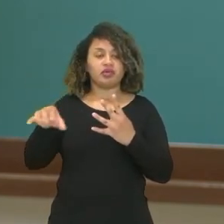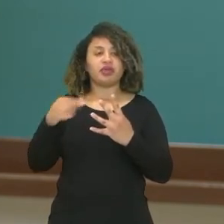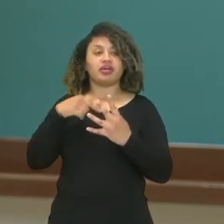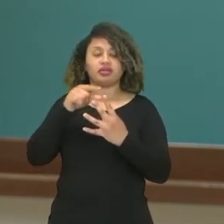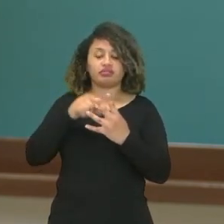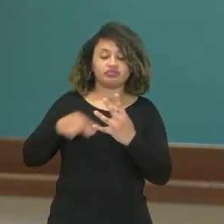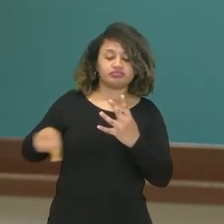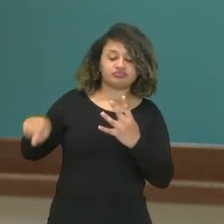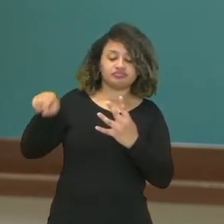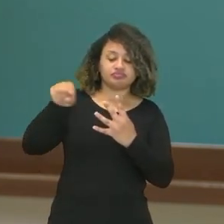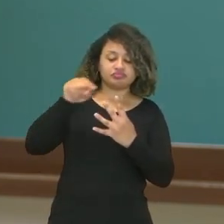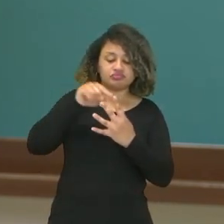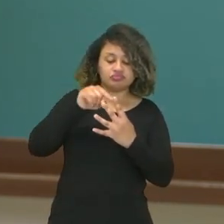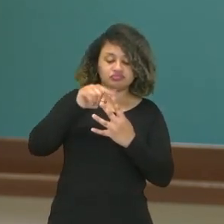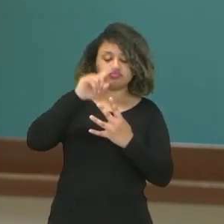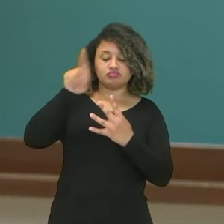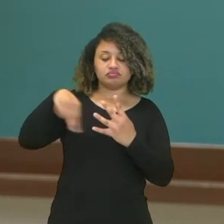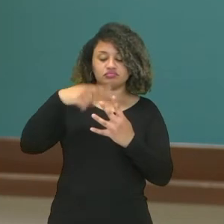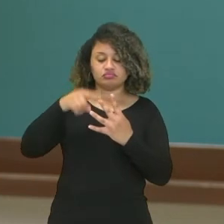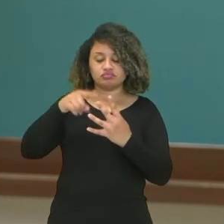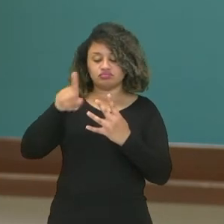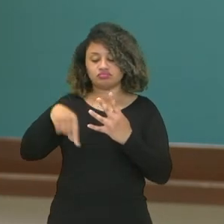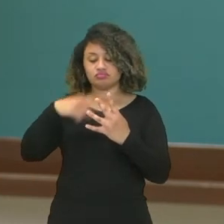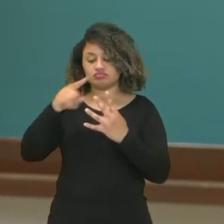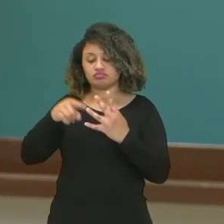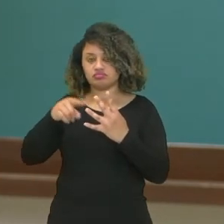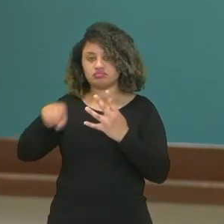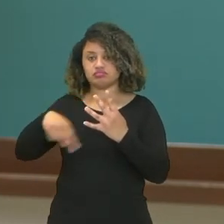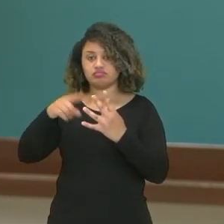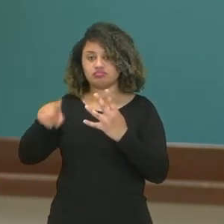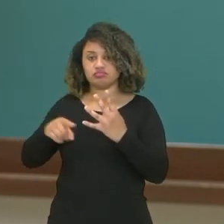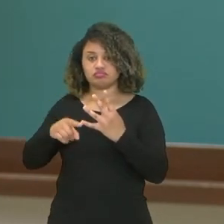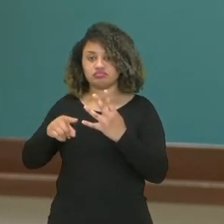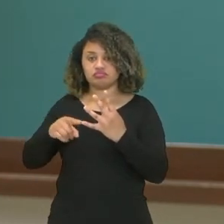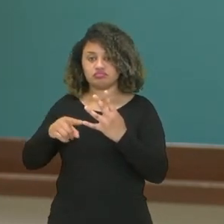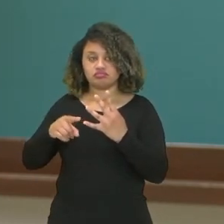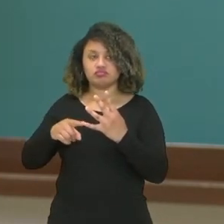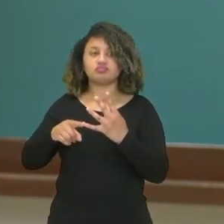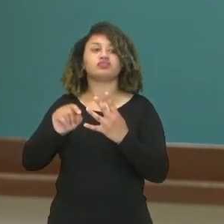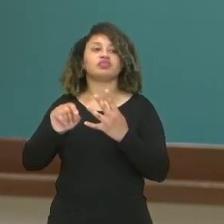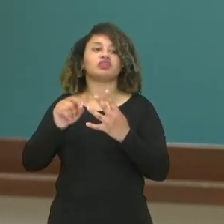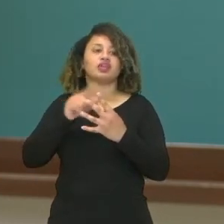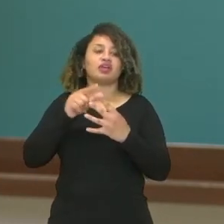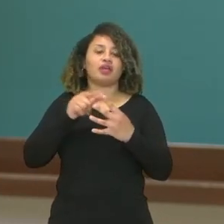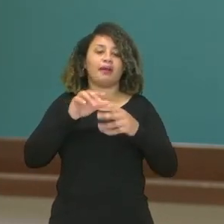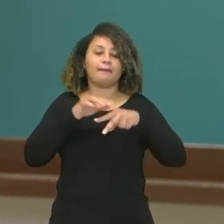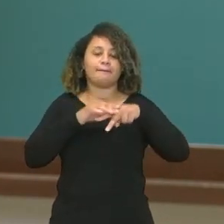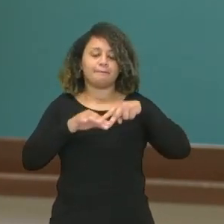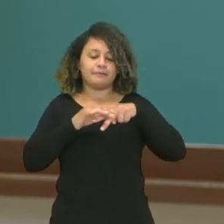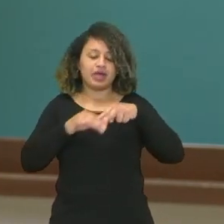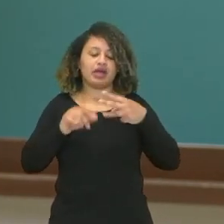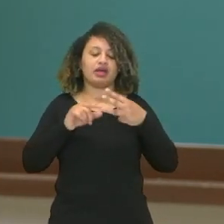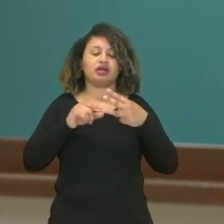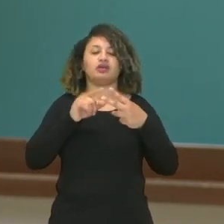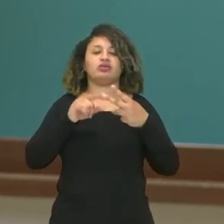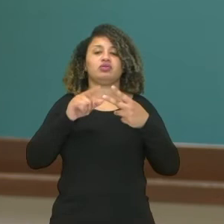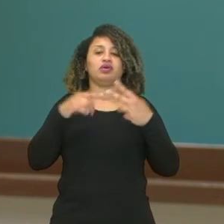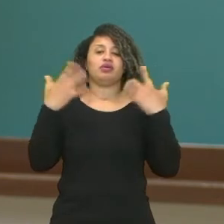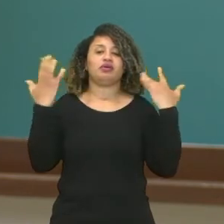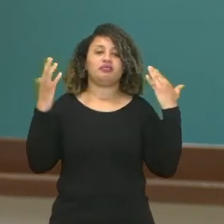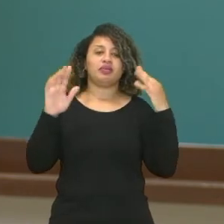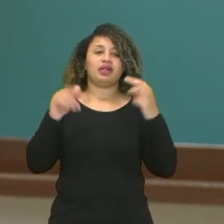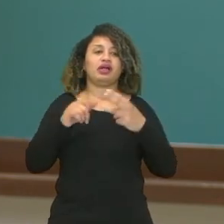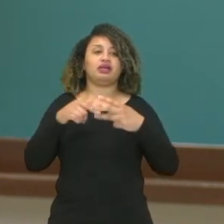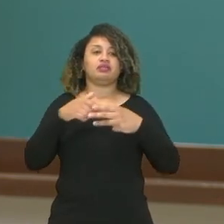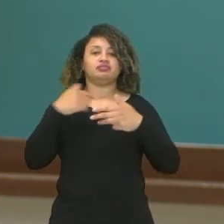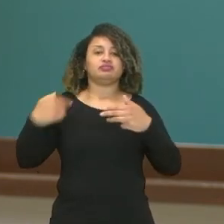girar nessas estações, né? Dentro desse circuito. Aí as estações geralmente são pernas, braços, abdômen e aeróbico. Então você